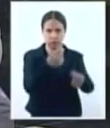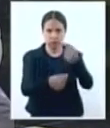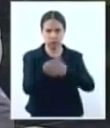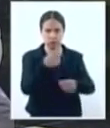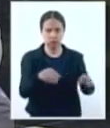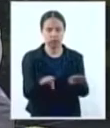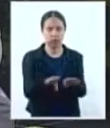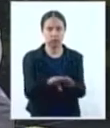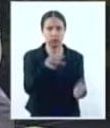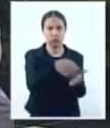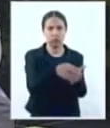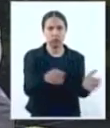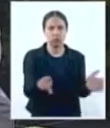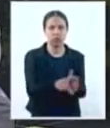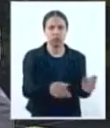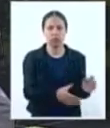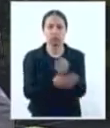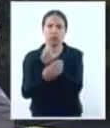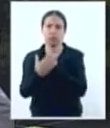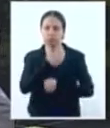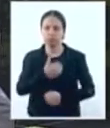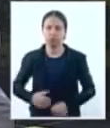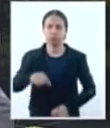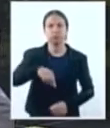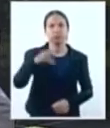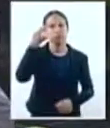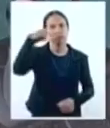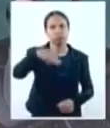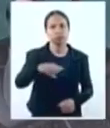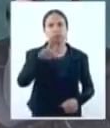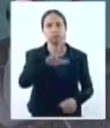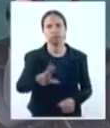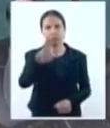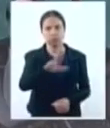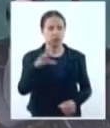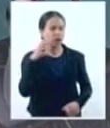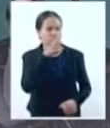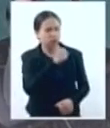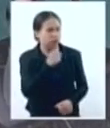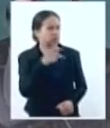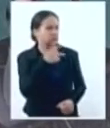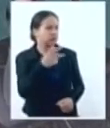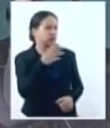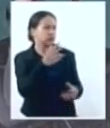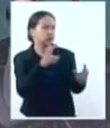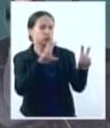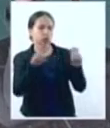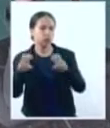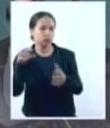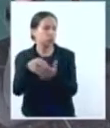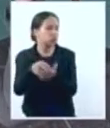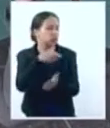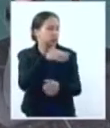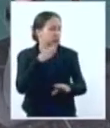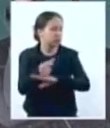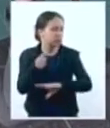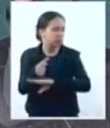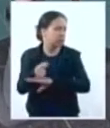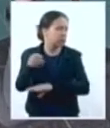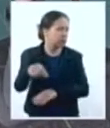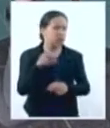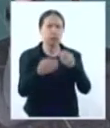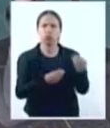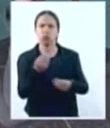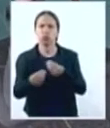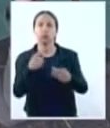Segurança Pública aqui da Câmara Municipal de Uberlândia. Vereador, rapidamente, falando dessas comissões, como é que está o... Essas comissões, como é que está o